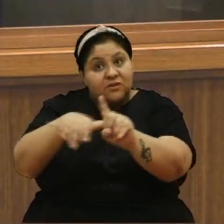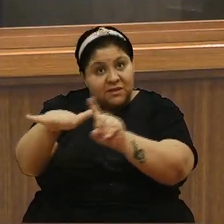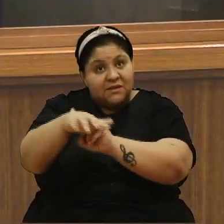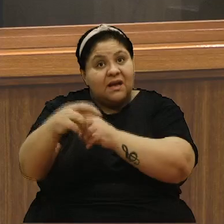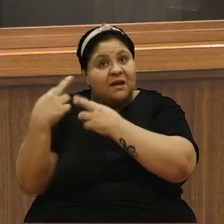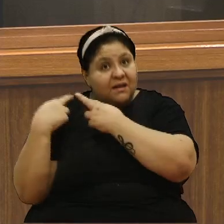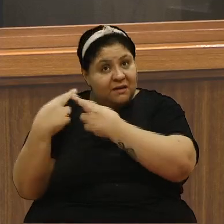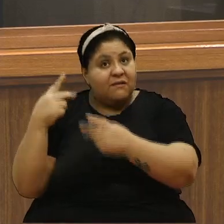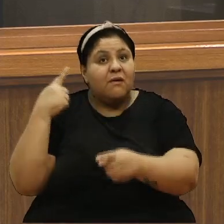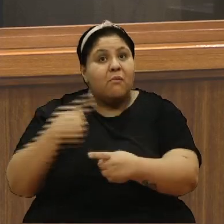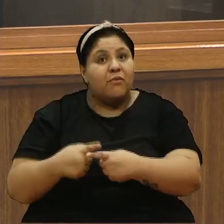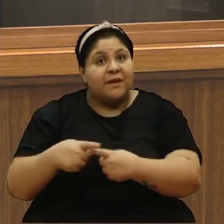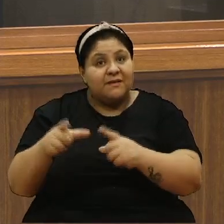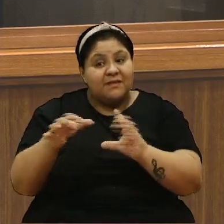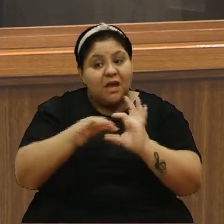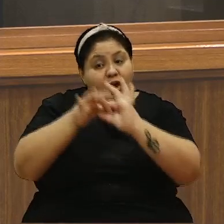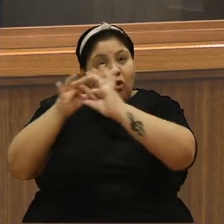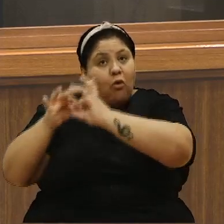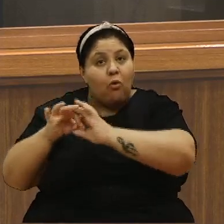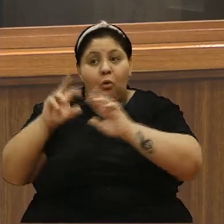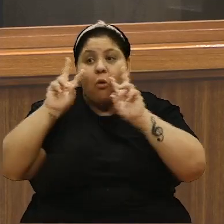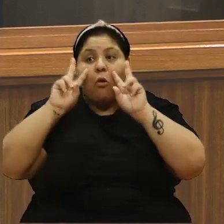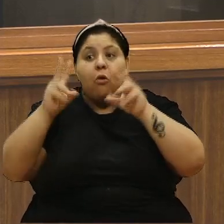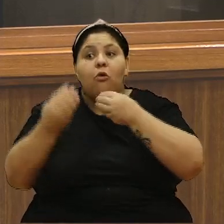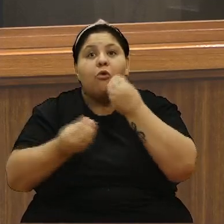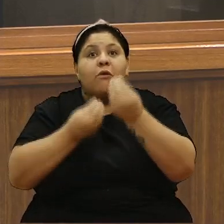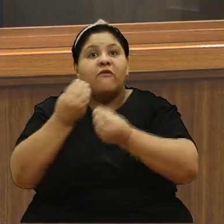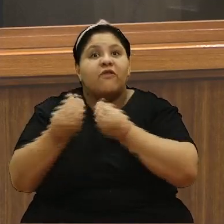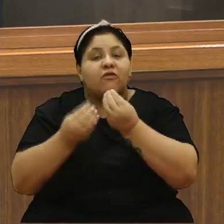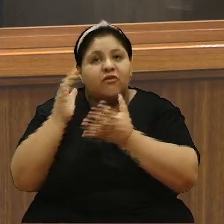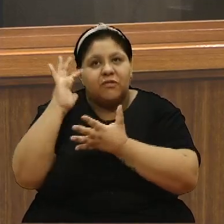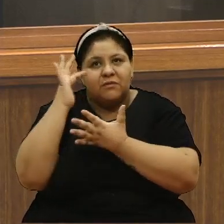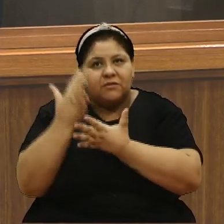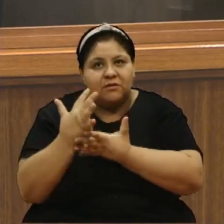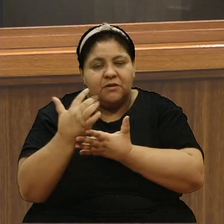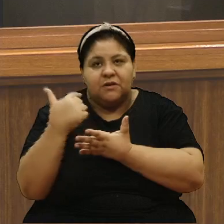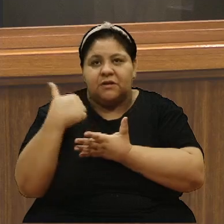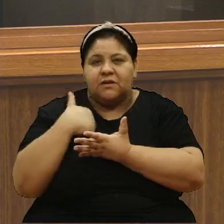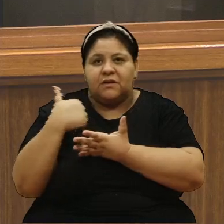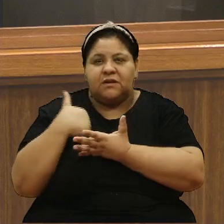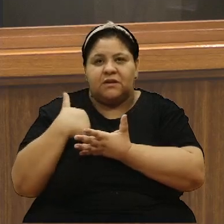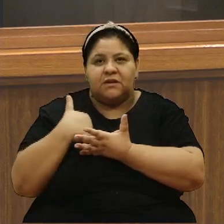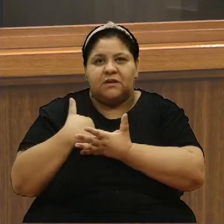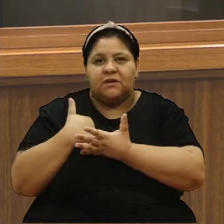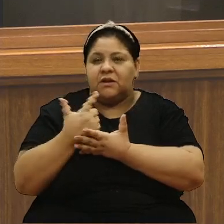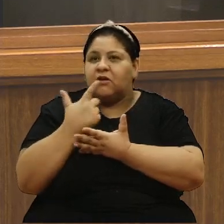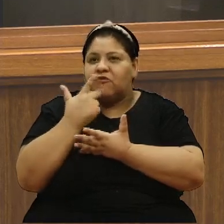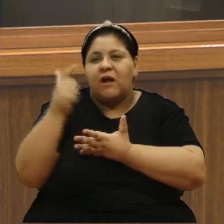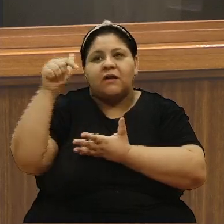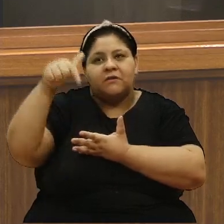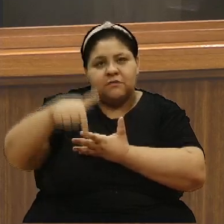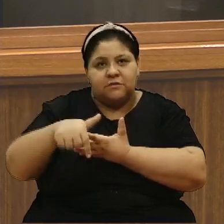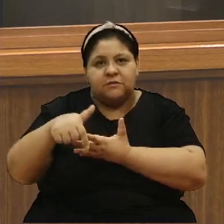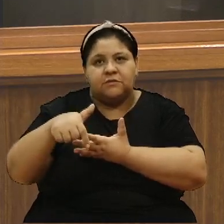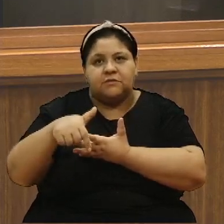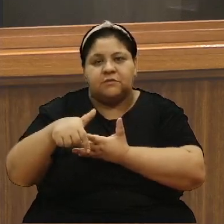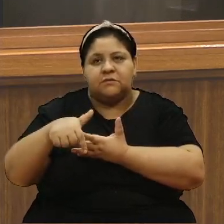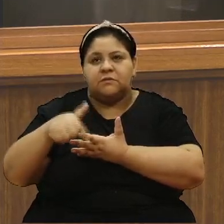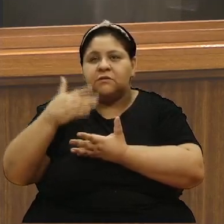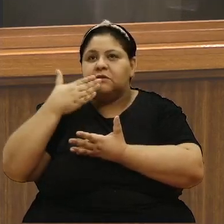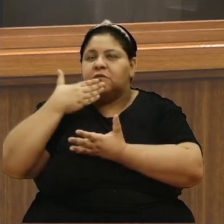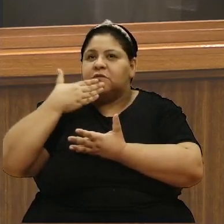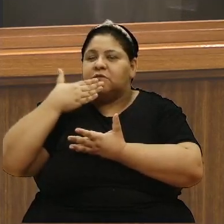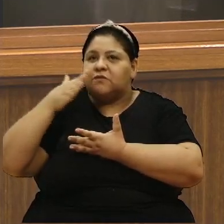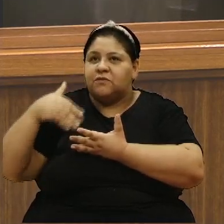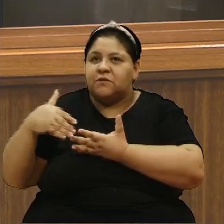a gente tem que se unir para ver quais as situações. Eu não vou cansar de dizer aqui do menino que mordeu